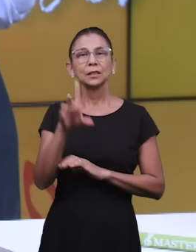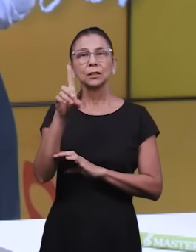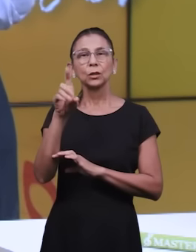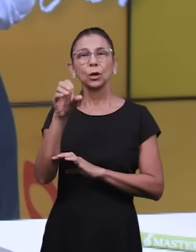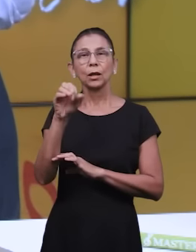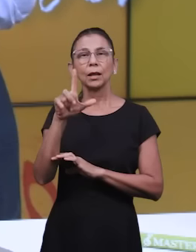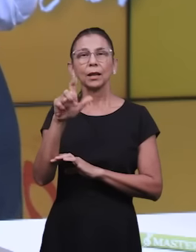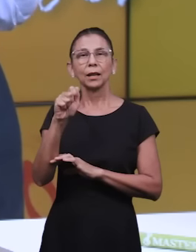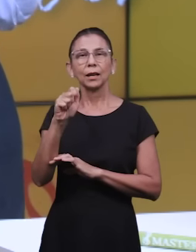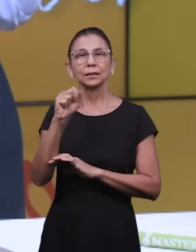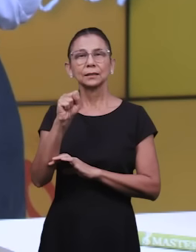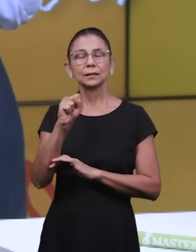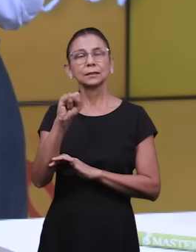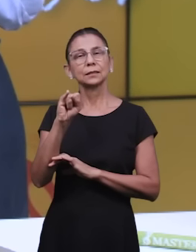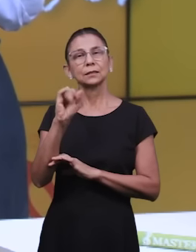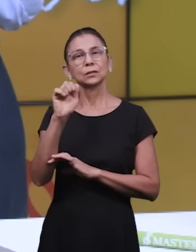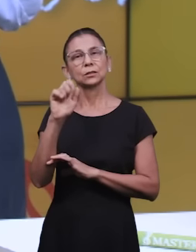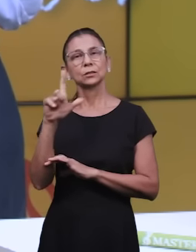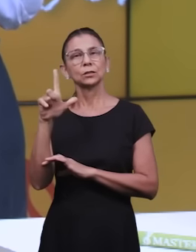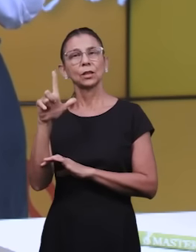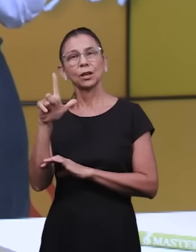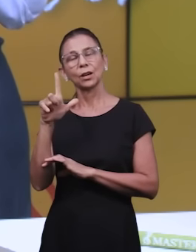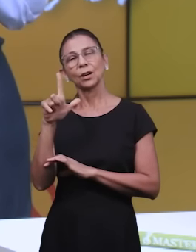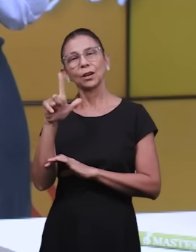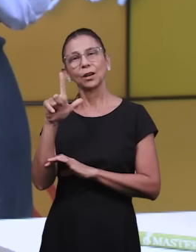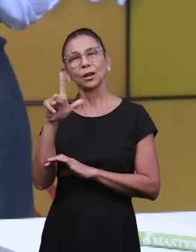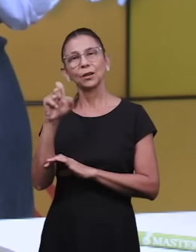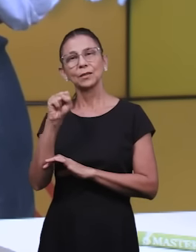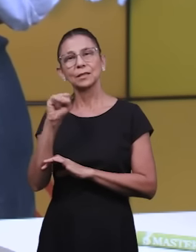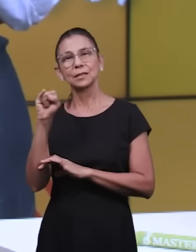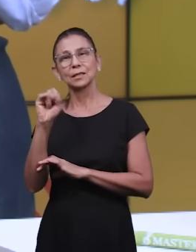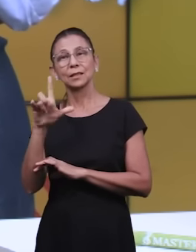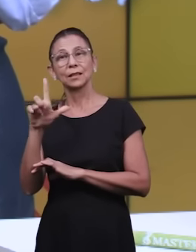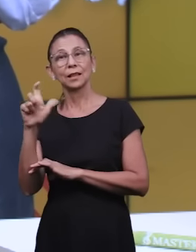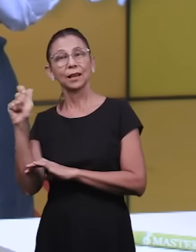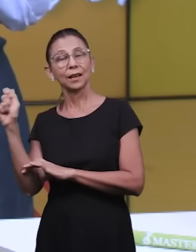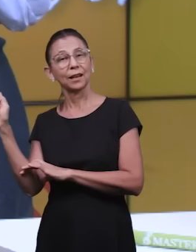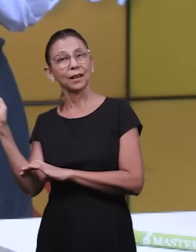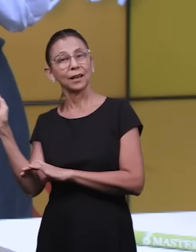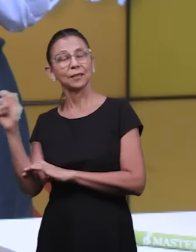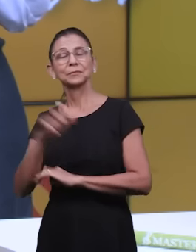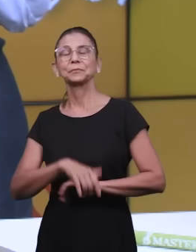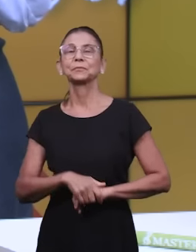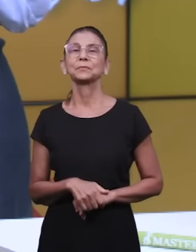lá, dó, si, sol, si, lá.